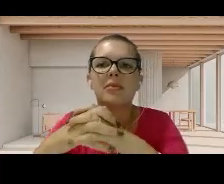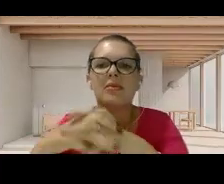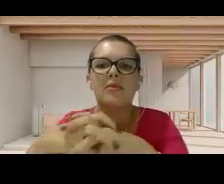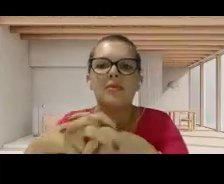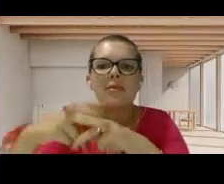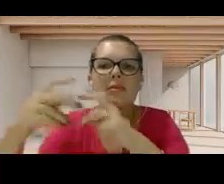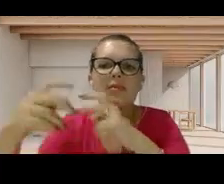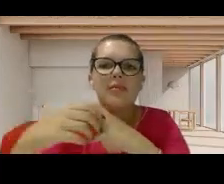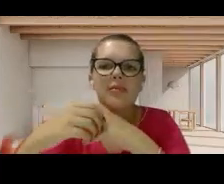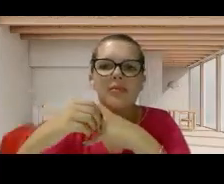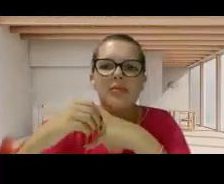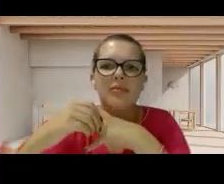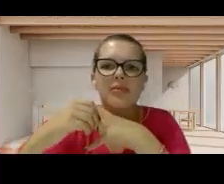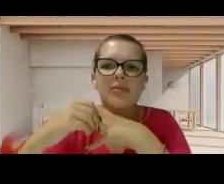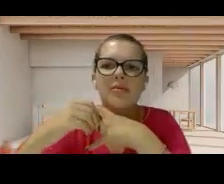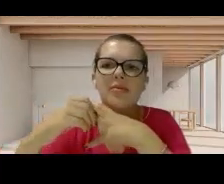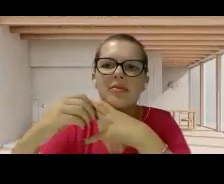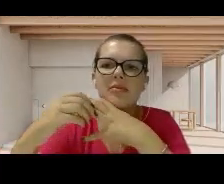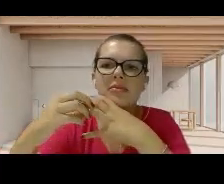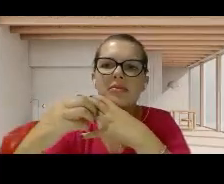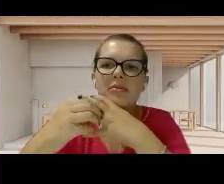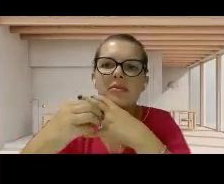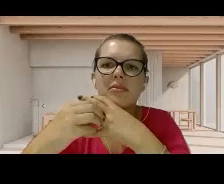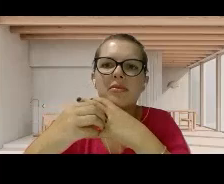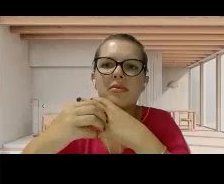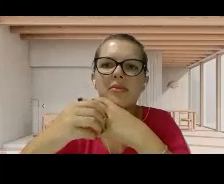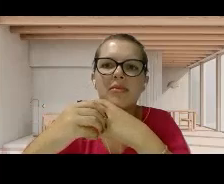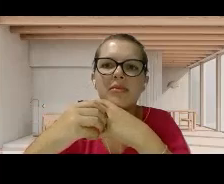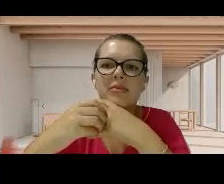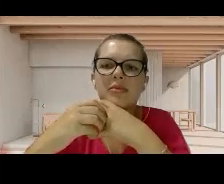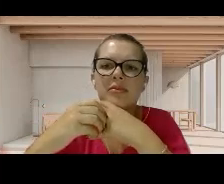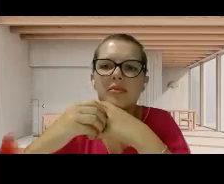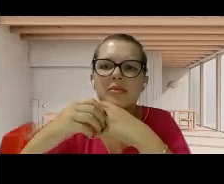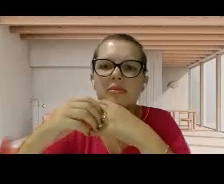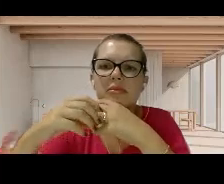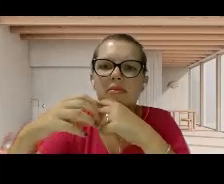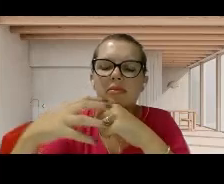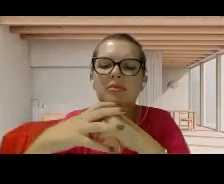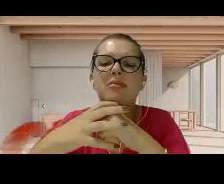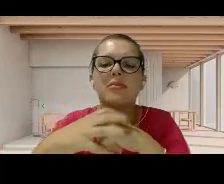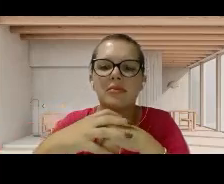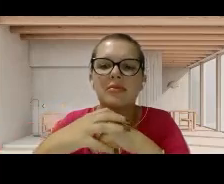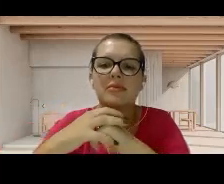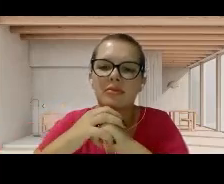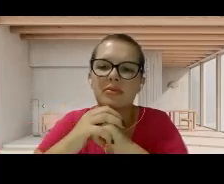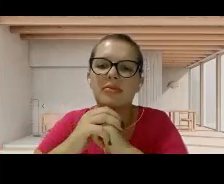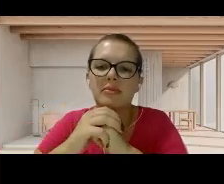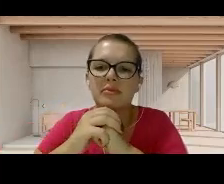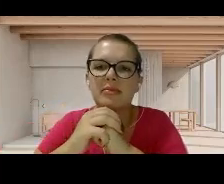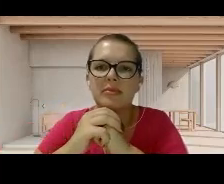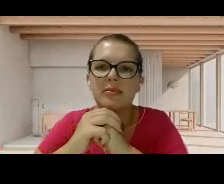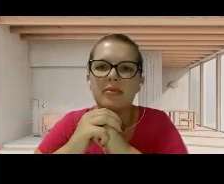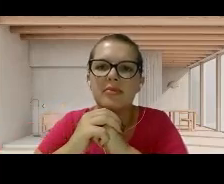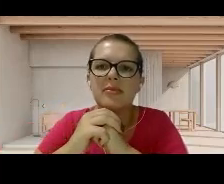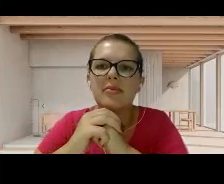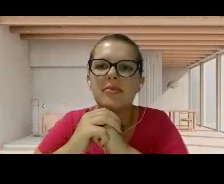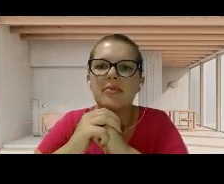as duas grandezas que nós precisamos apresentar não é queda e vazão, tá certo? Então, como